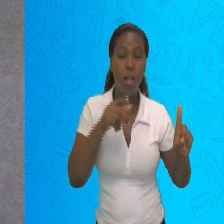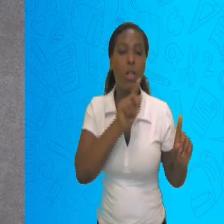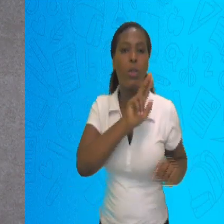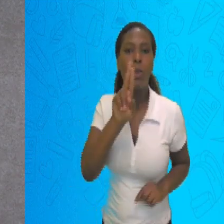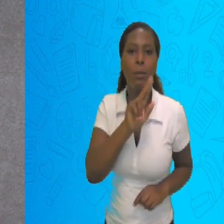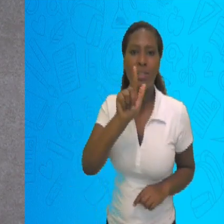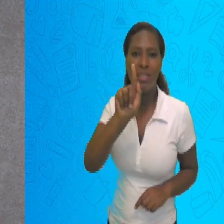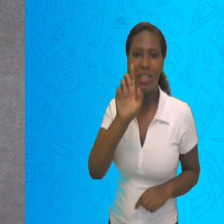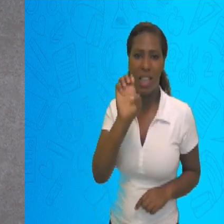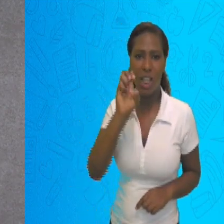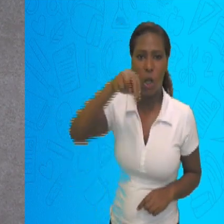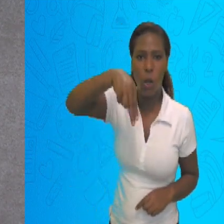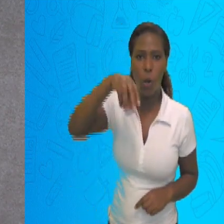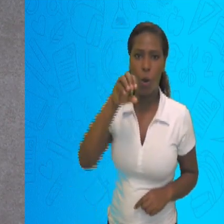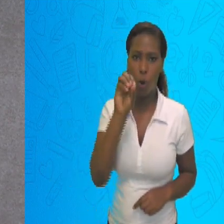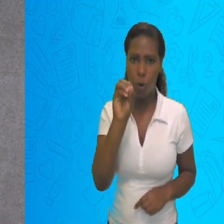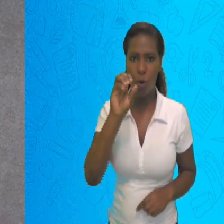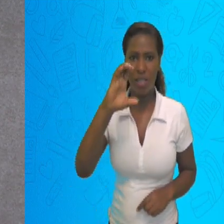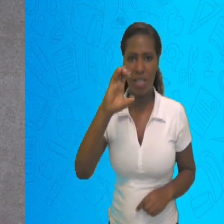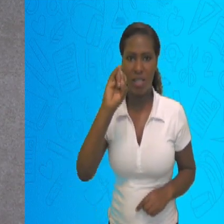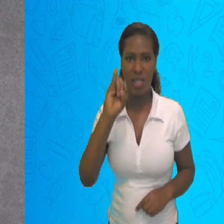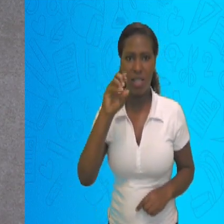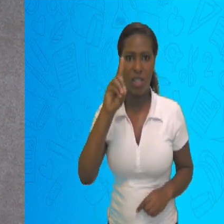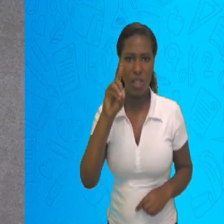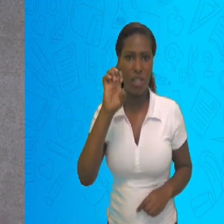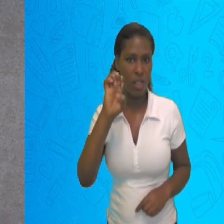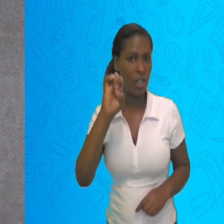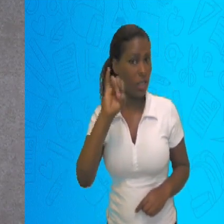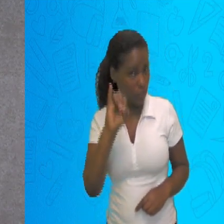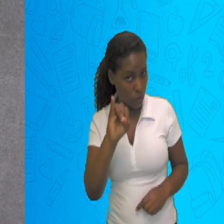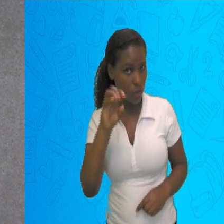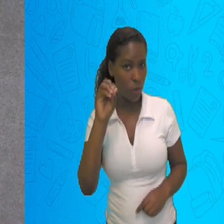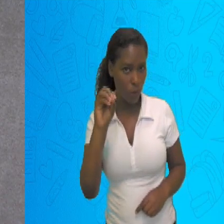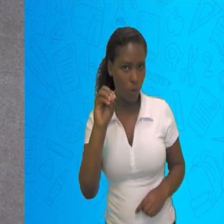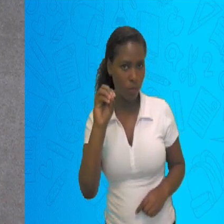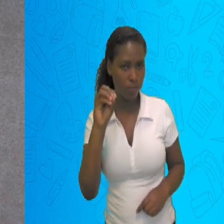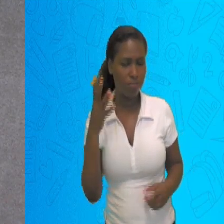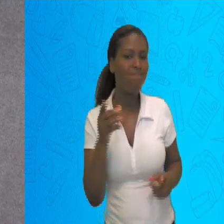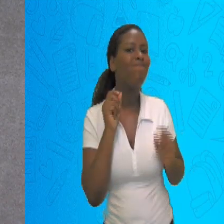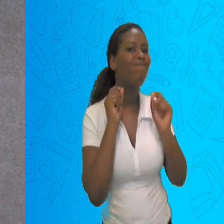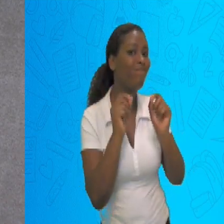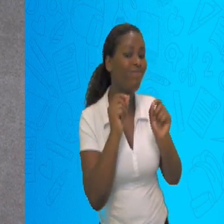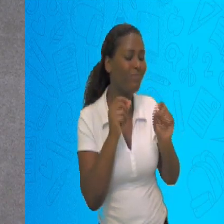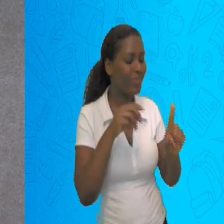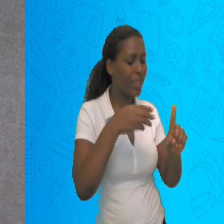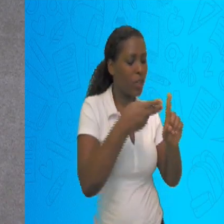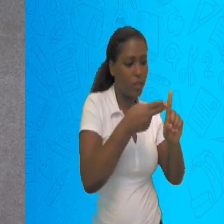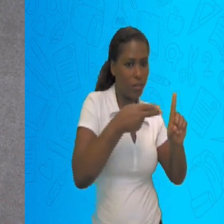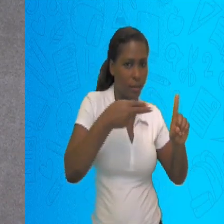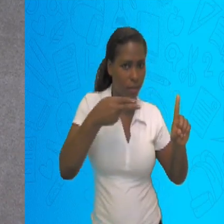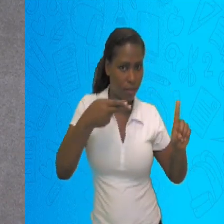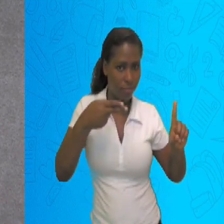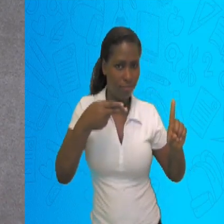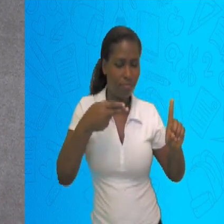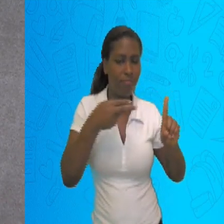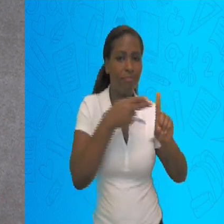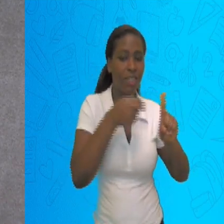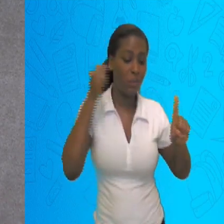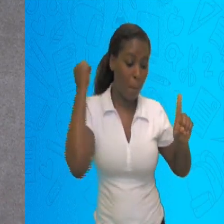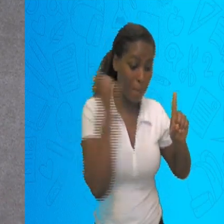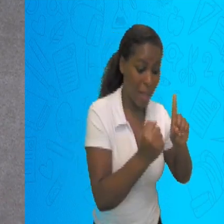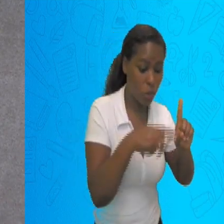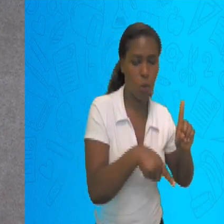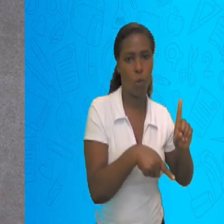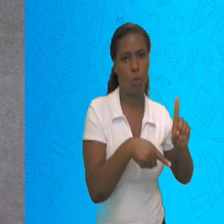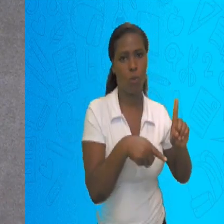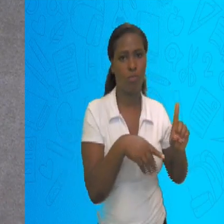outro processo de imposição de cultura, que recebeu o nome de etnocídio, ou seja,